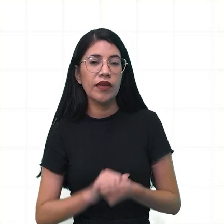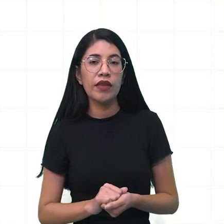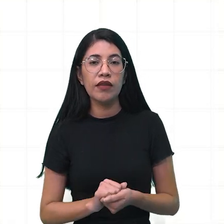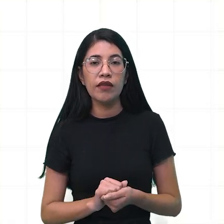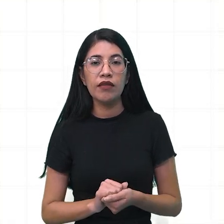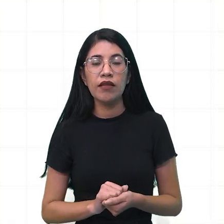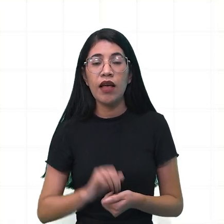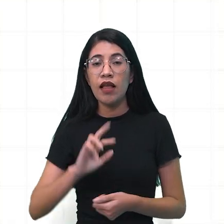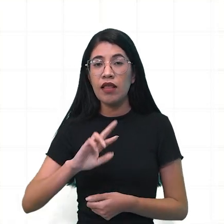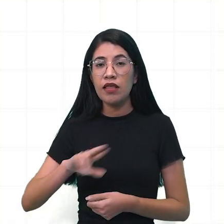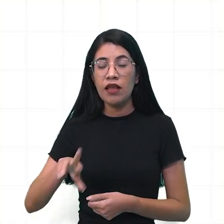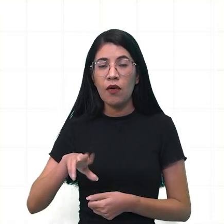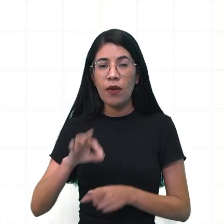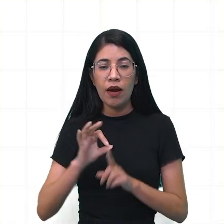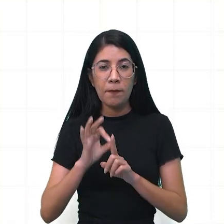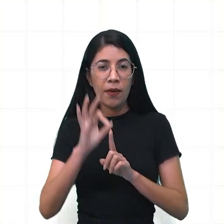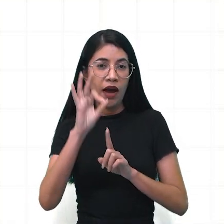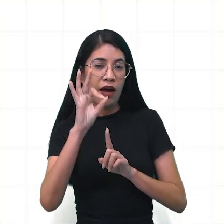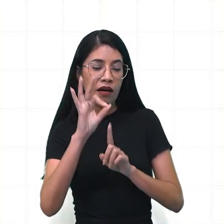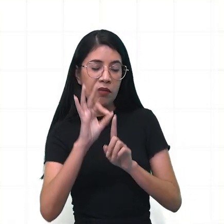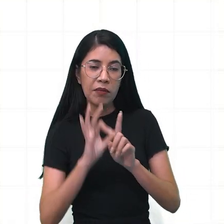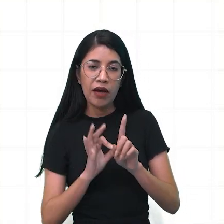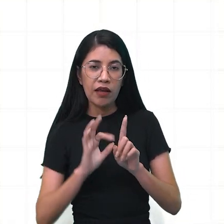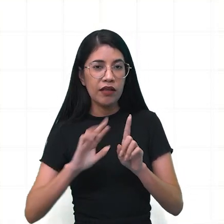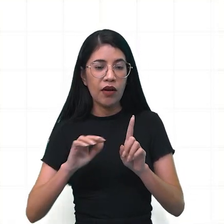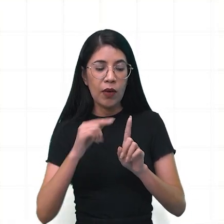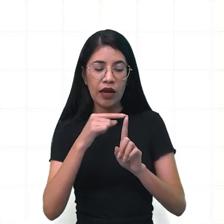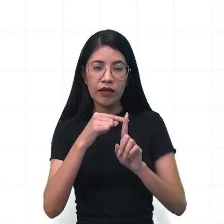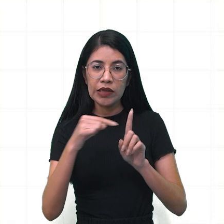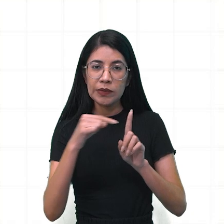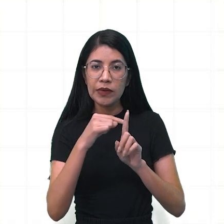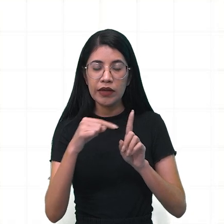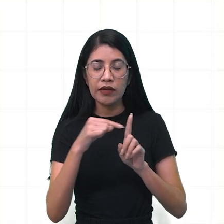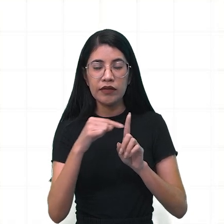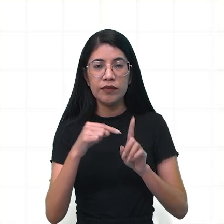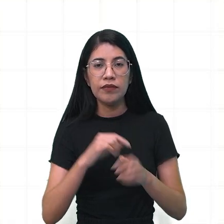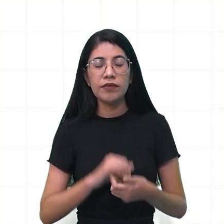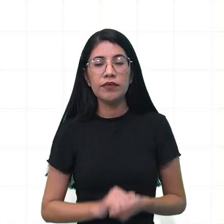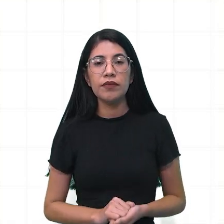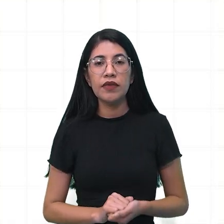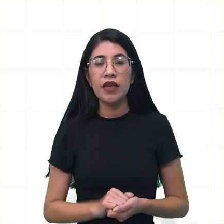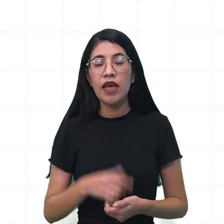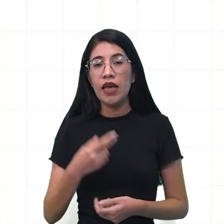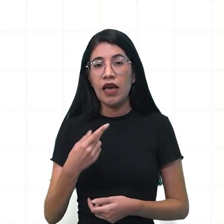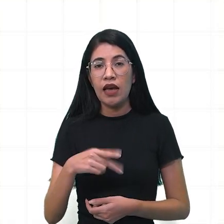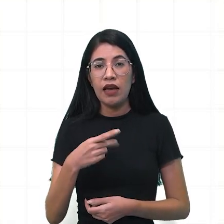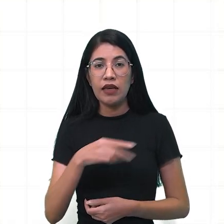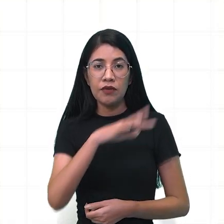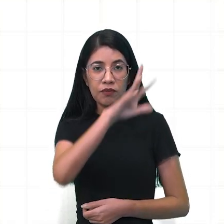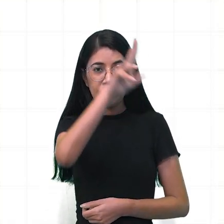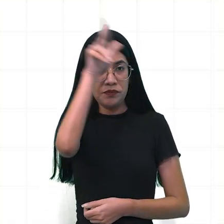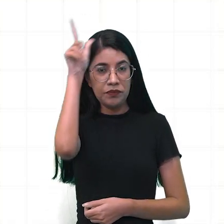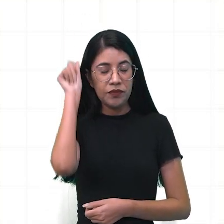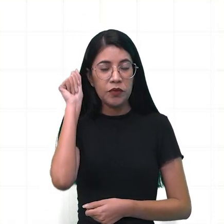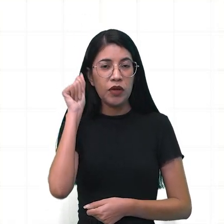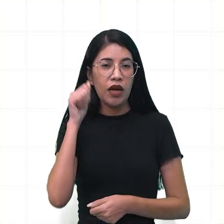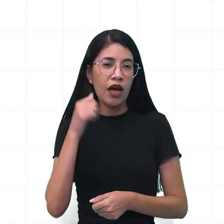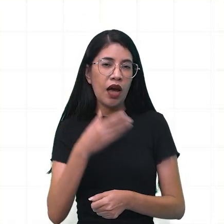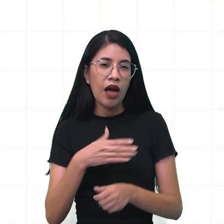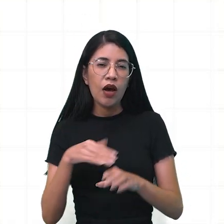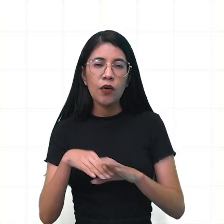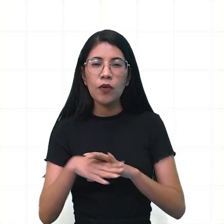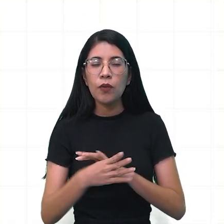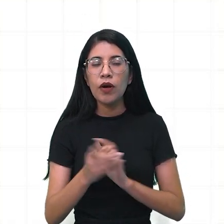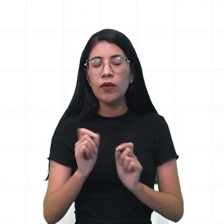muito nem muito alta nem muito baixa aqui no nosso estado estado do Amazonas a gente já tá